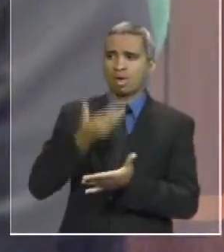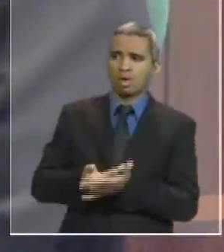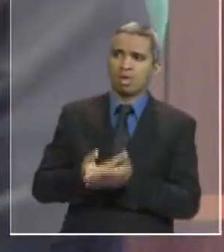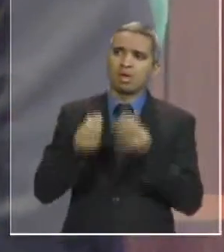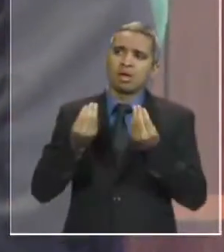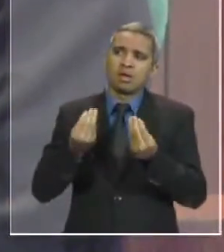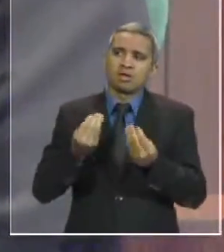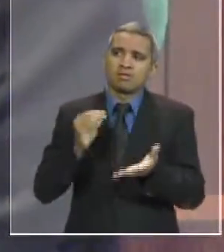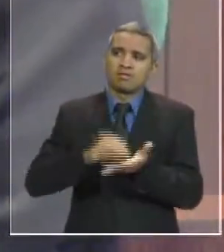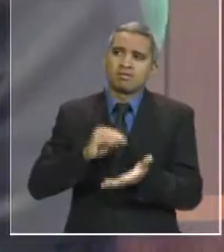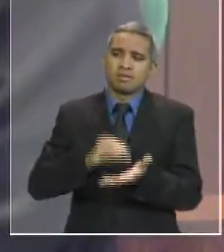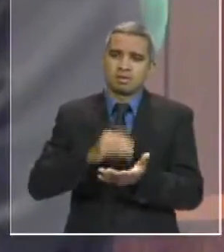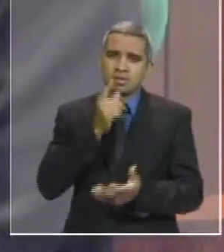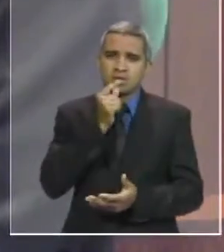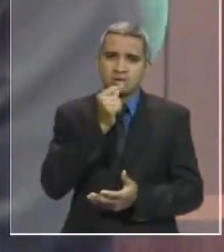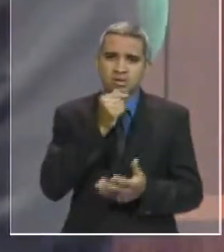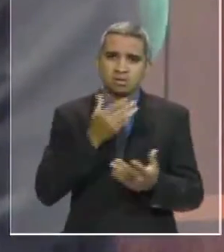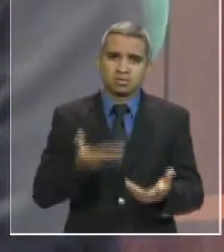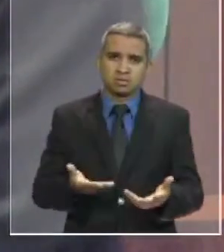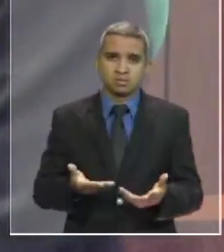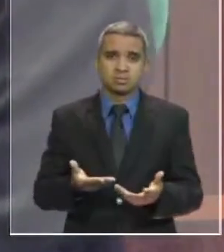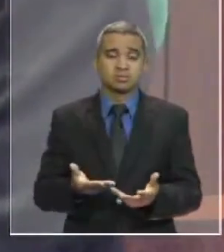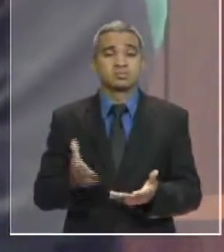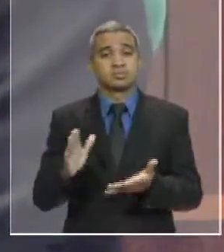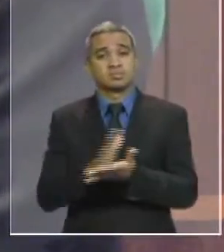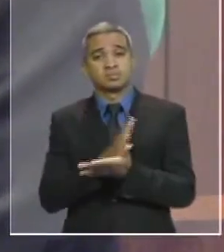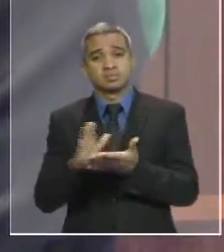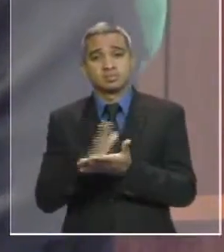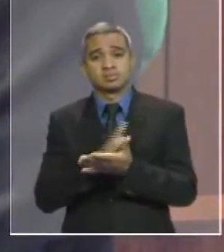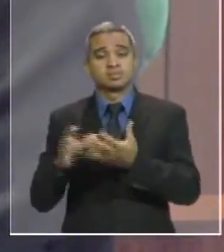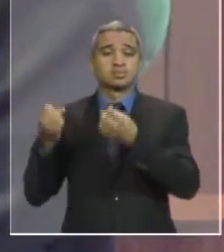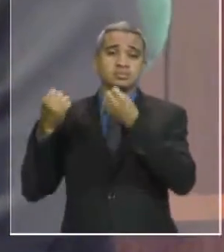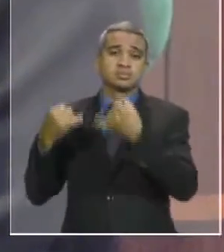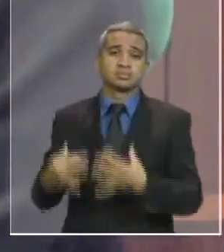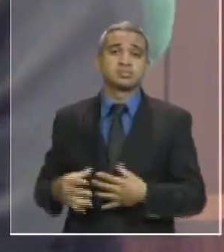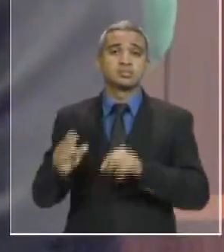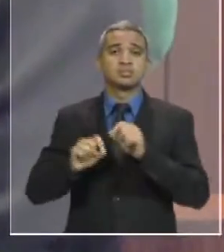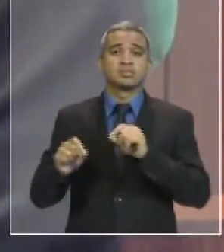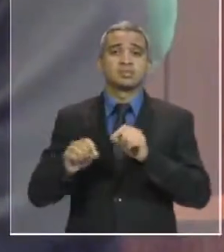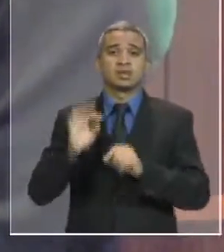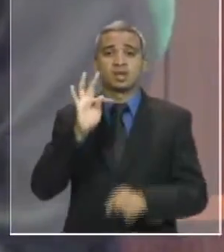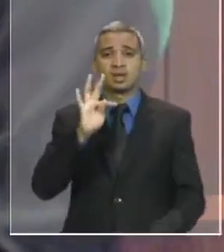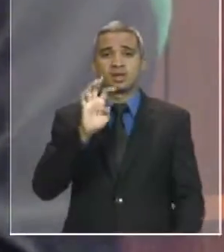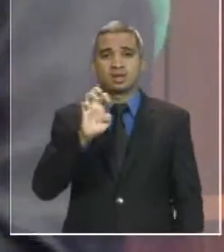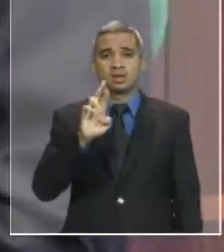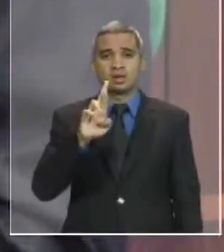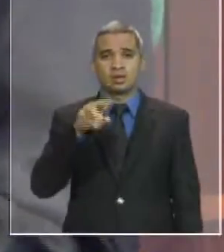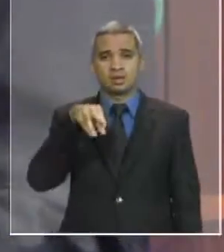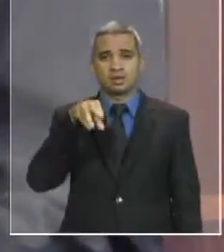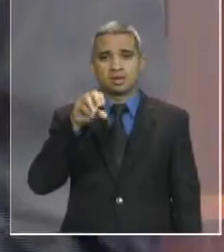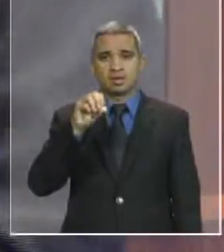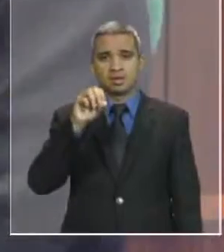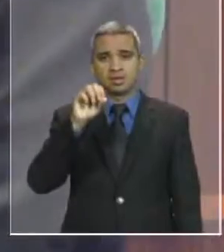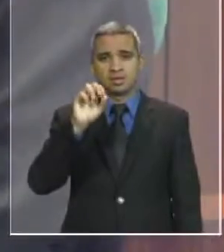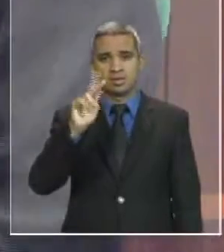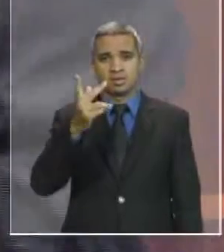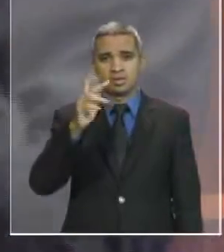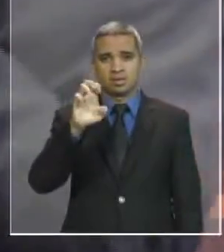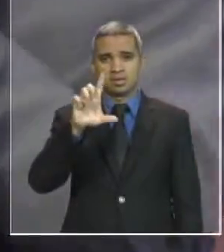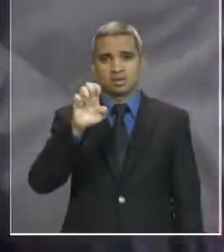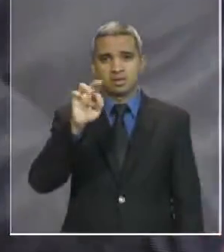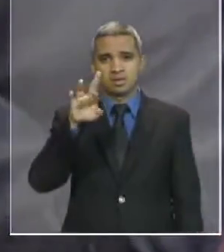Uns falam que foi a termoelétrica que perfurou alguns poços com 600